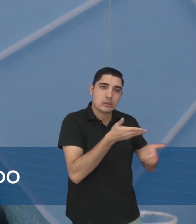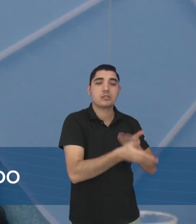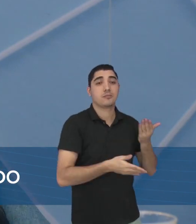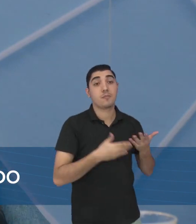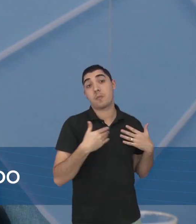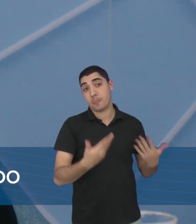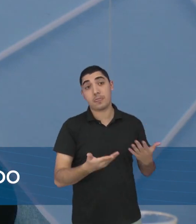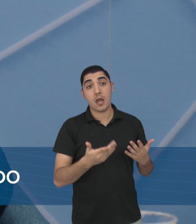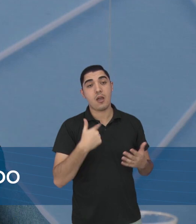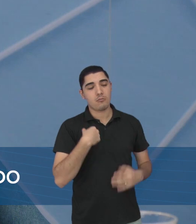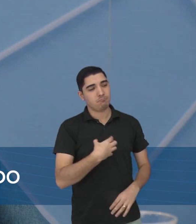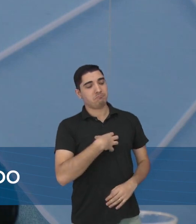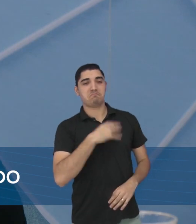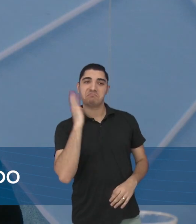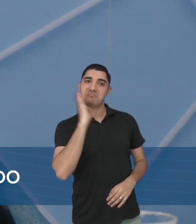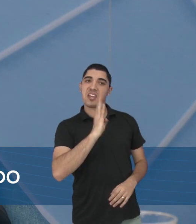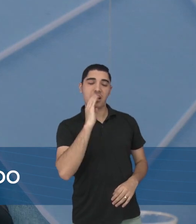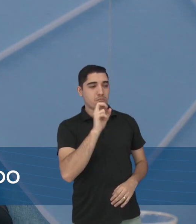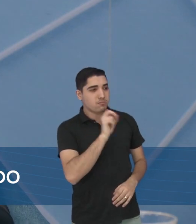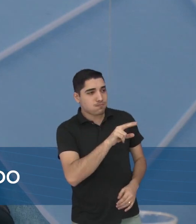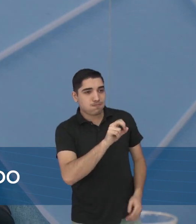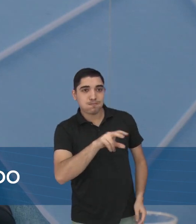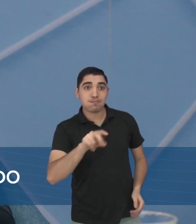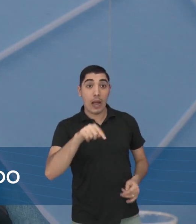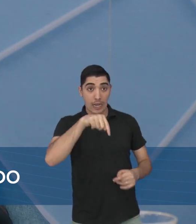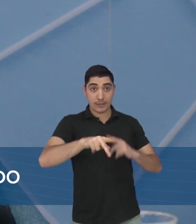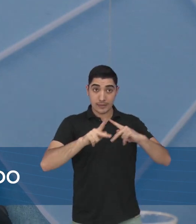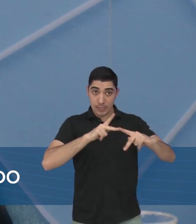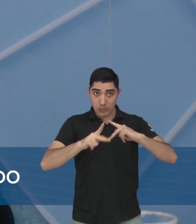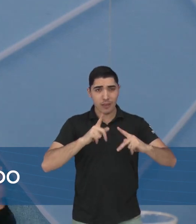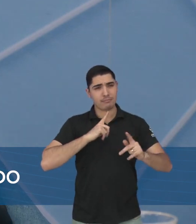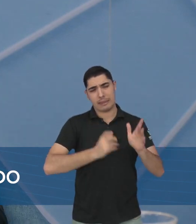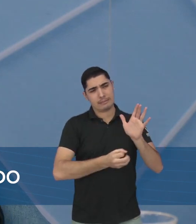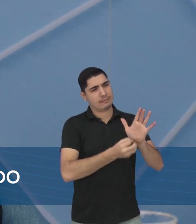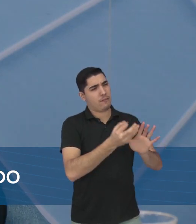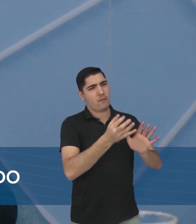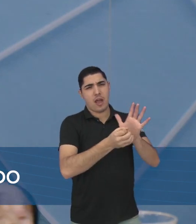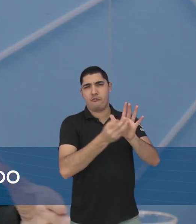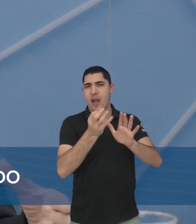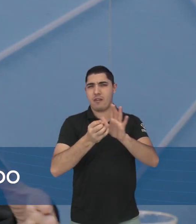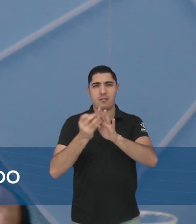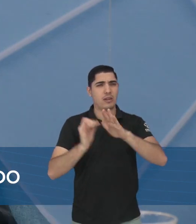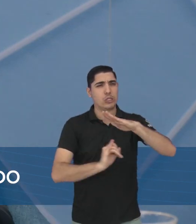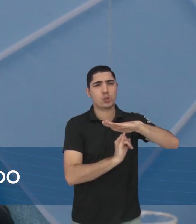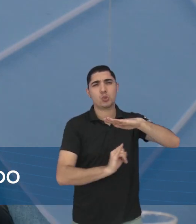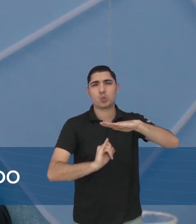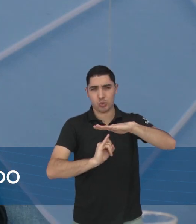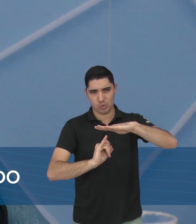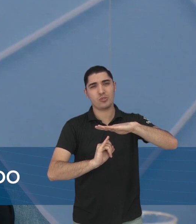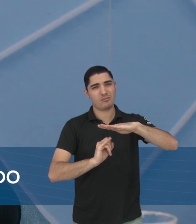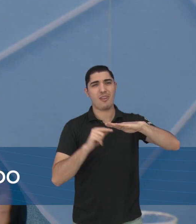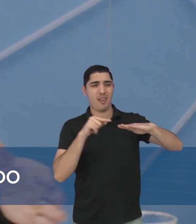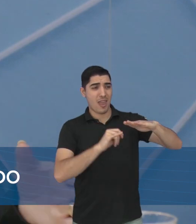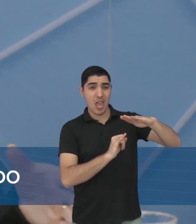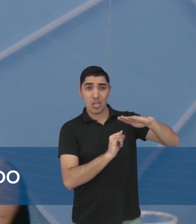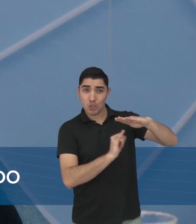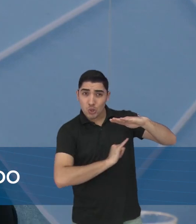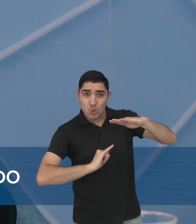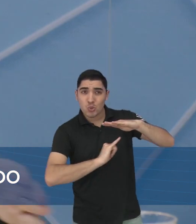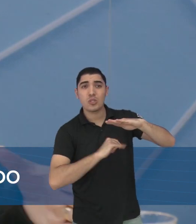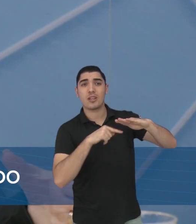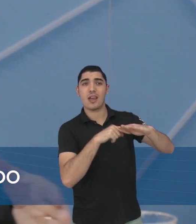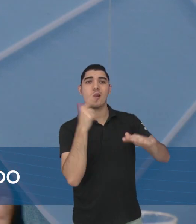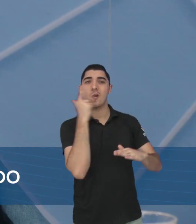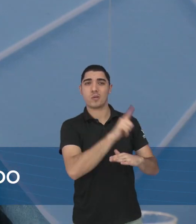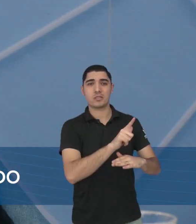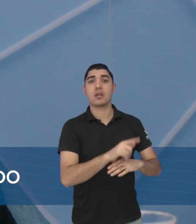realizar, enfim. E aí isso que eu acho que é muito bacana a gente ver, assim, né? Que em São José a gente tem várias instituições espalhadas por várias,